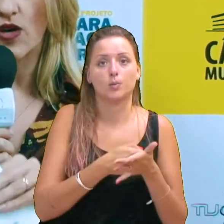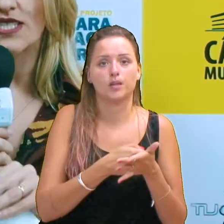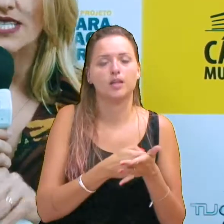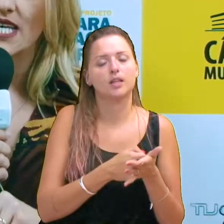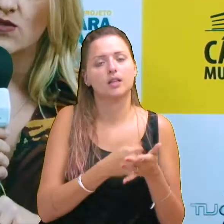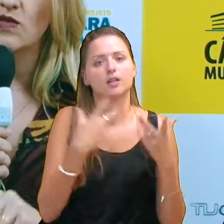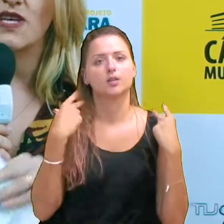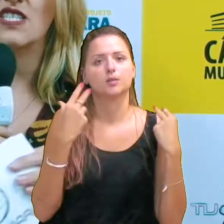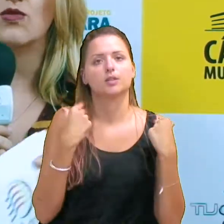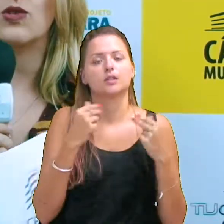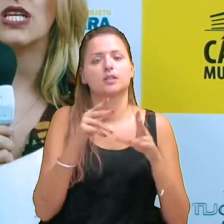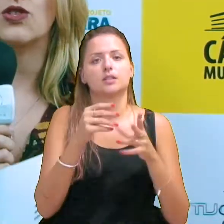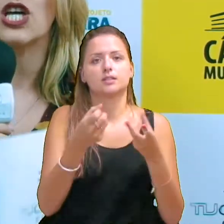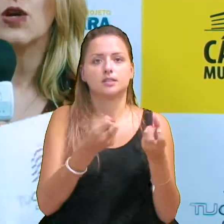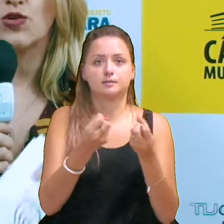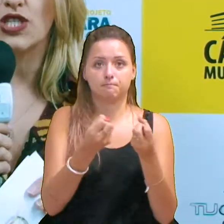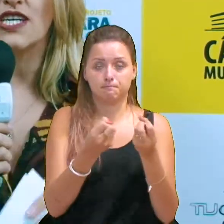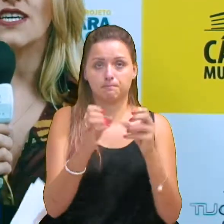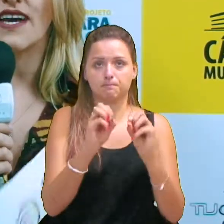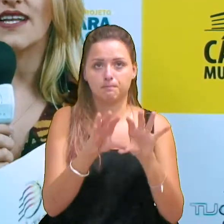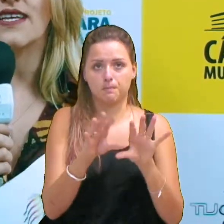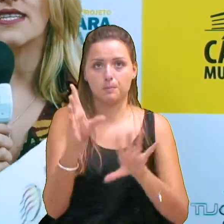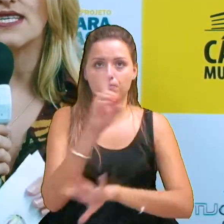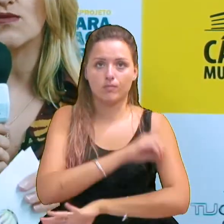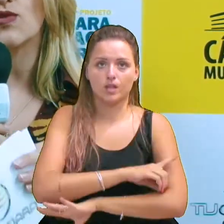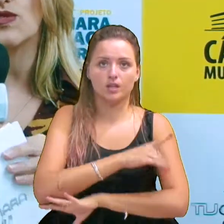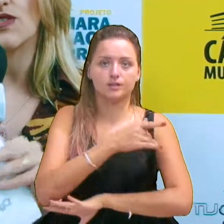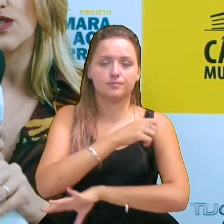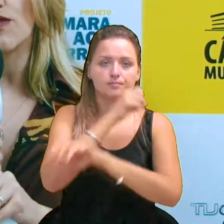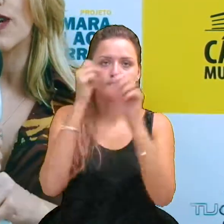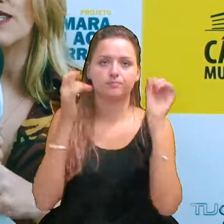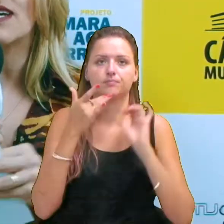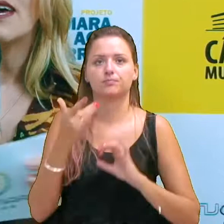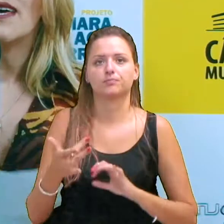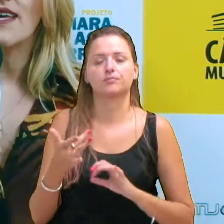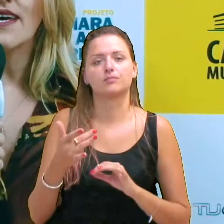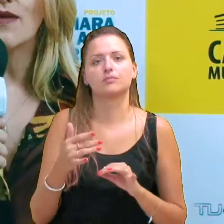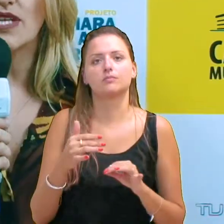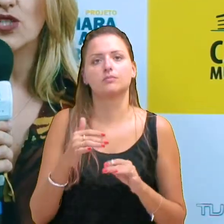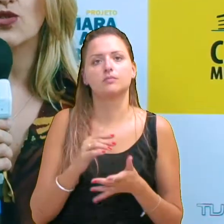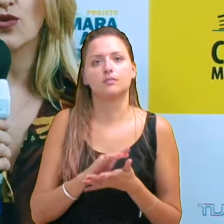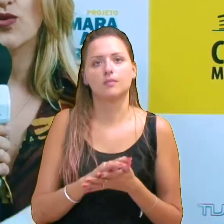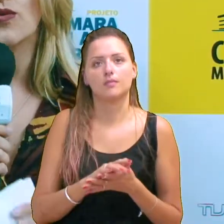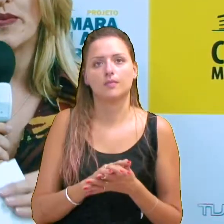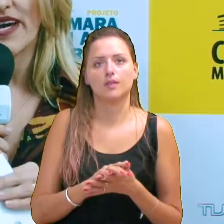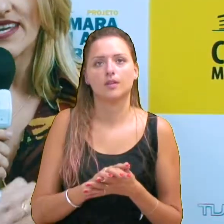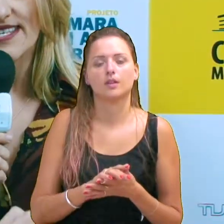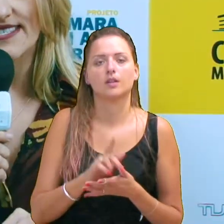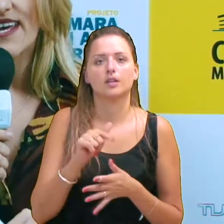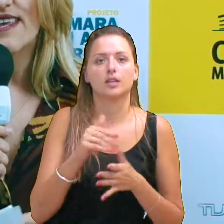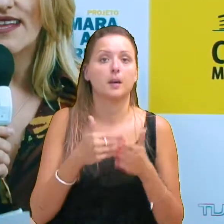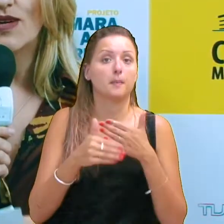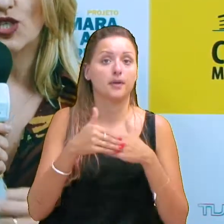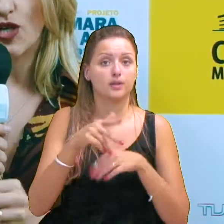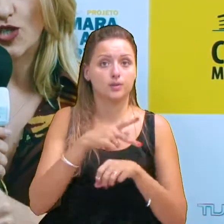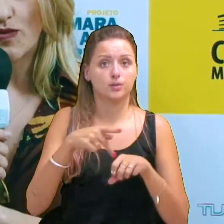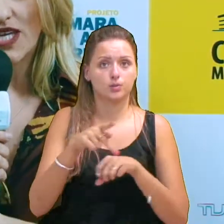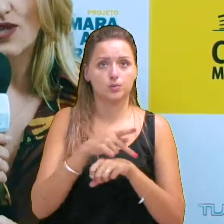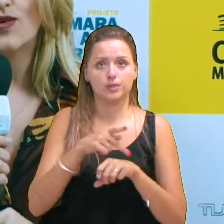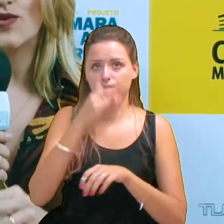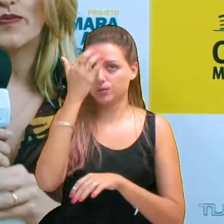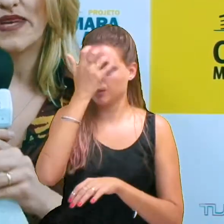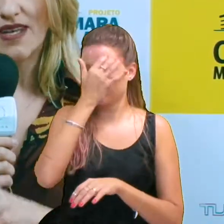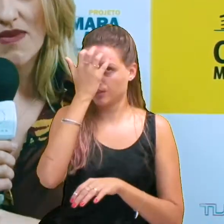utilizarem os faróis acesos mesmo durante o dia, que é a Lei 13.290, e abrange todo o país. Então, Adiló